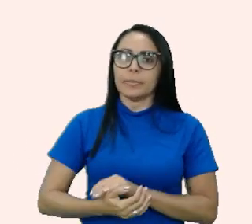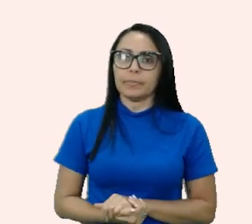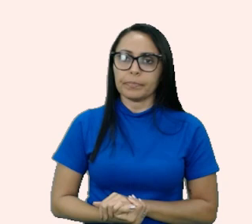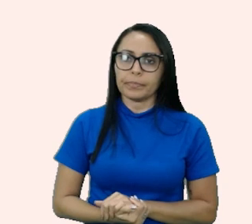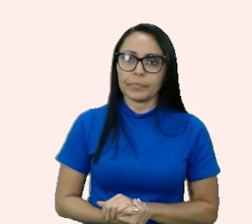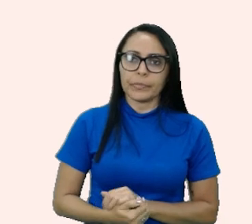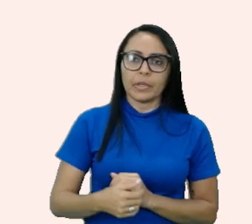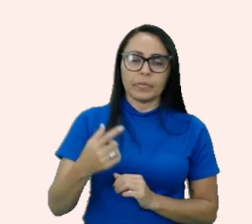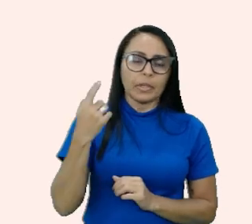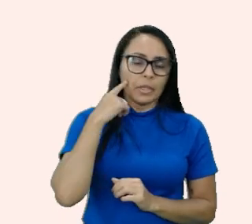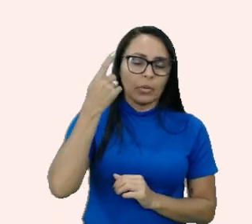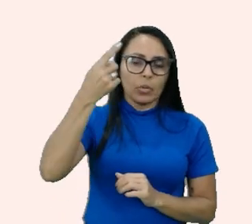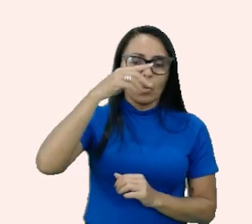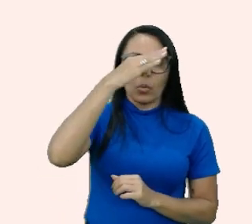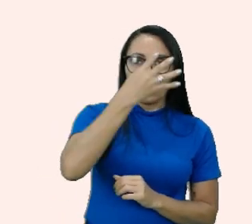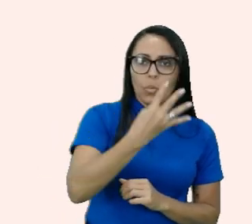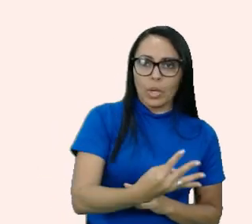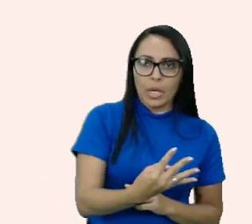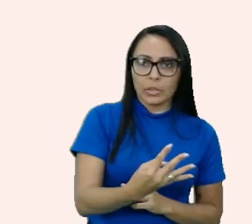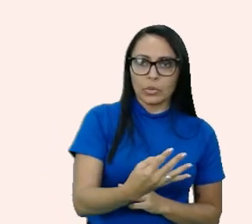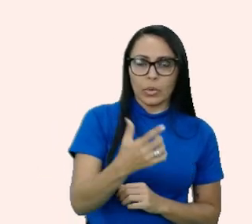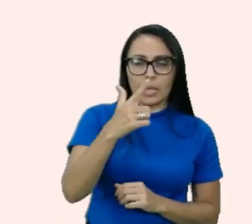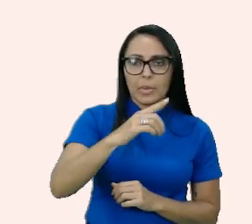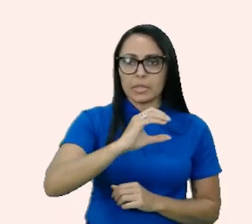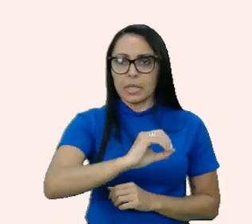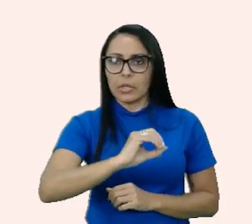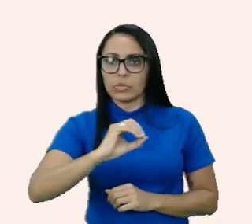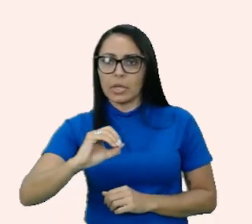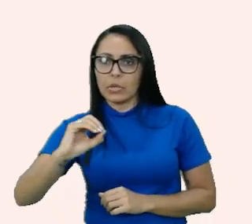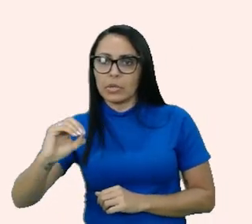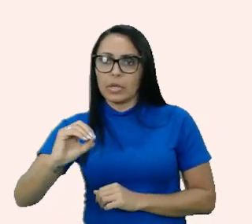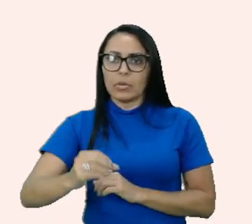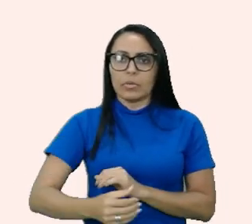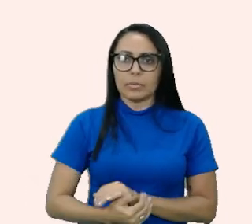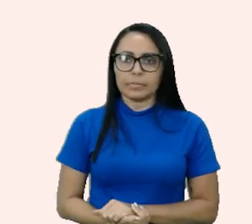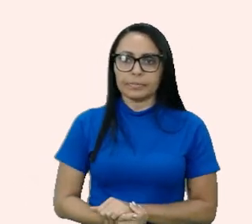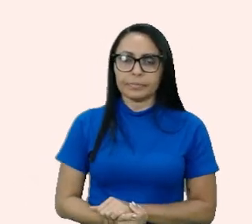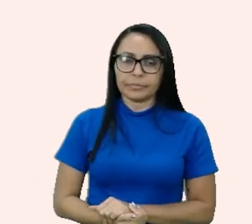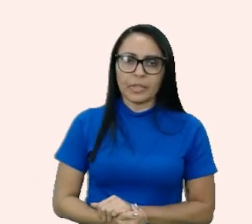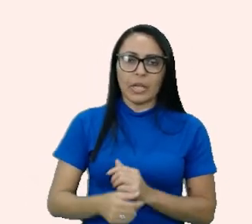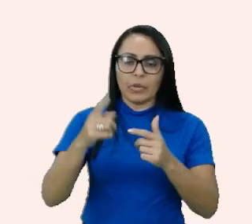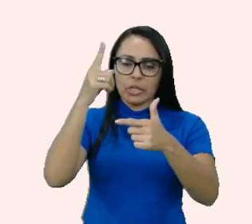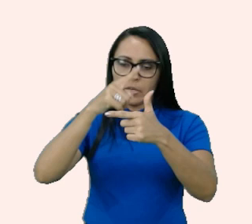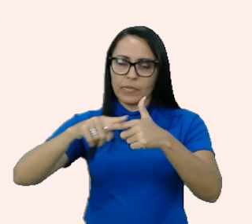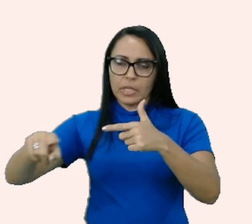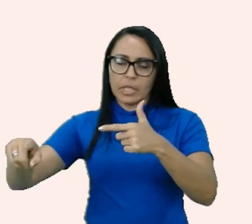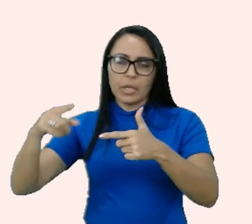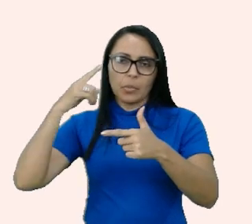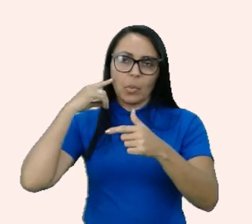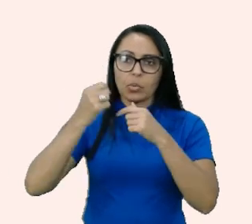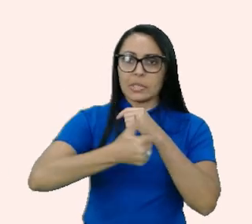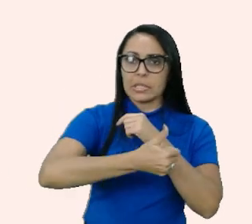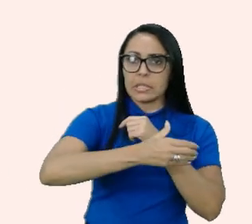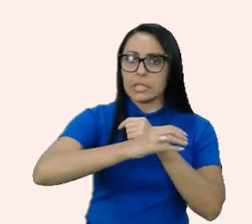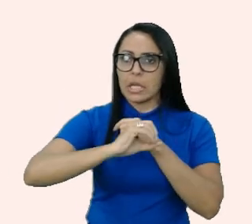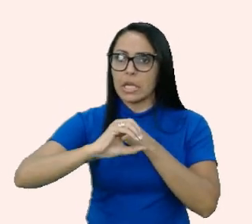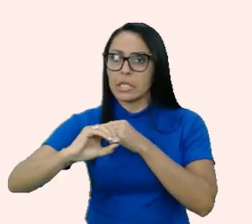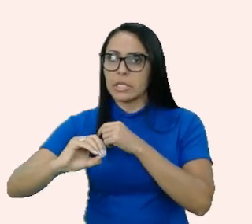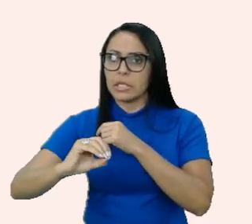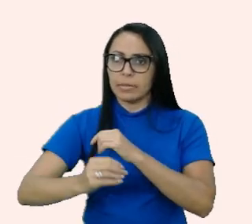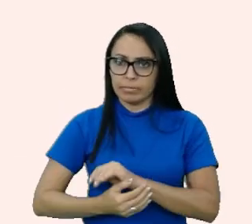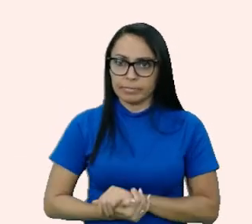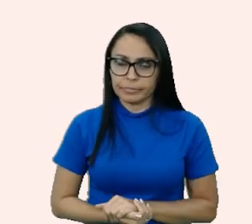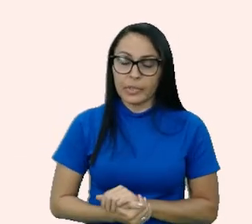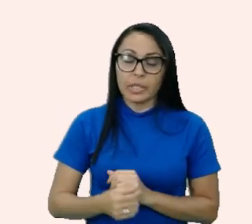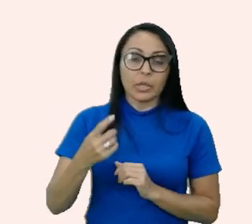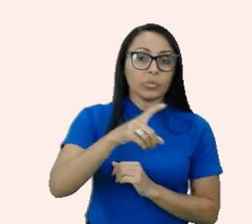4. Repete outros 3 zeros, ó, 0, 0, 0. E vou dividir isso aqui por 100. Opa, então x